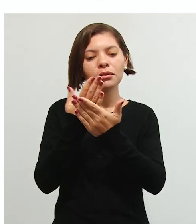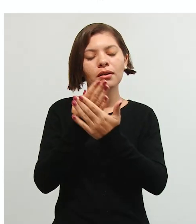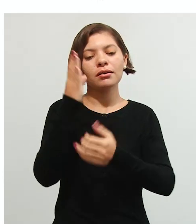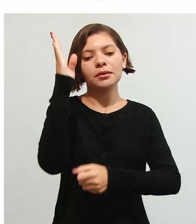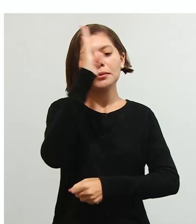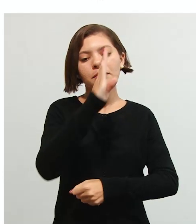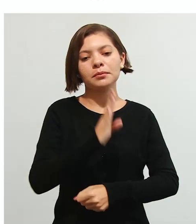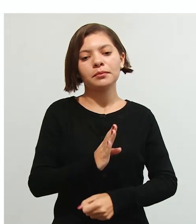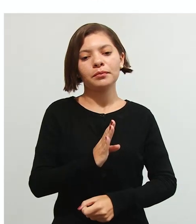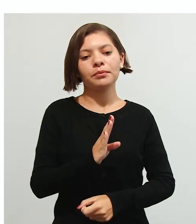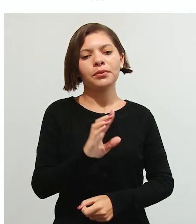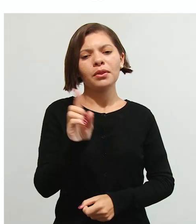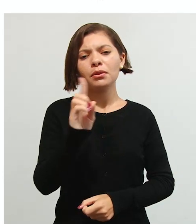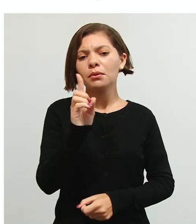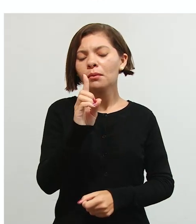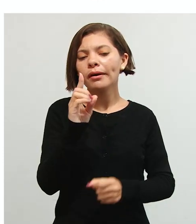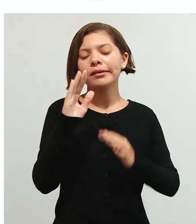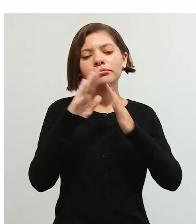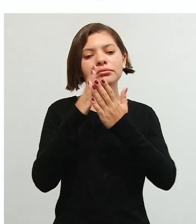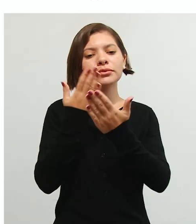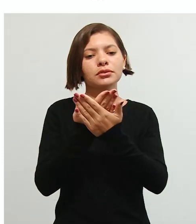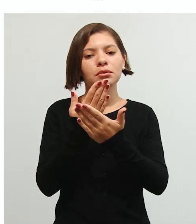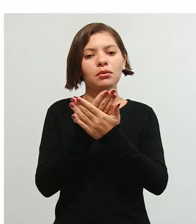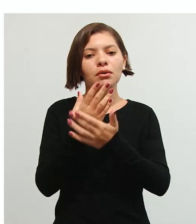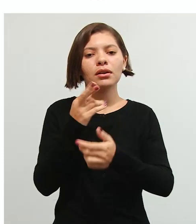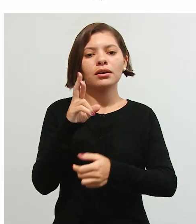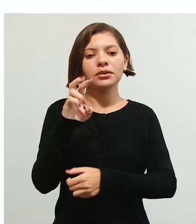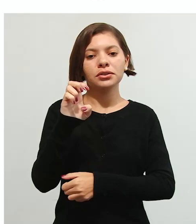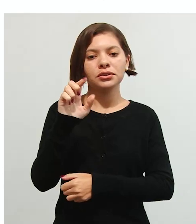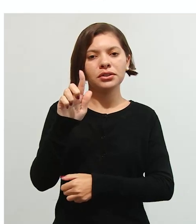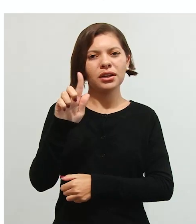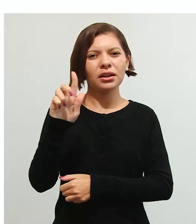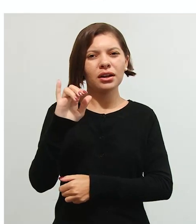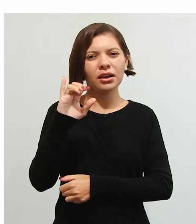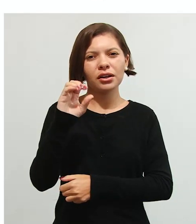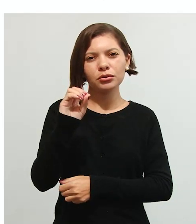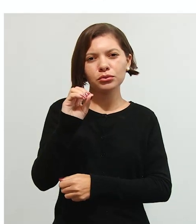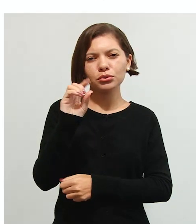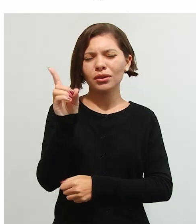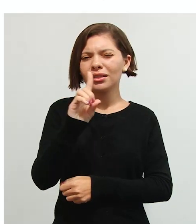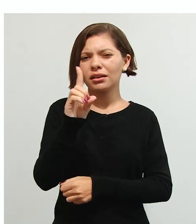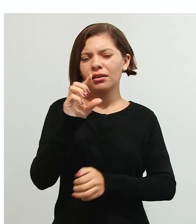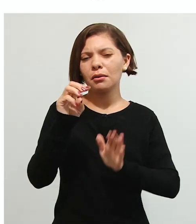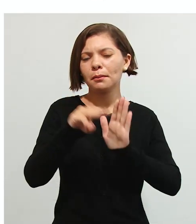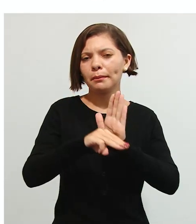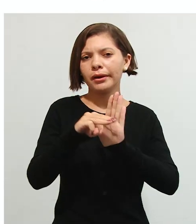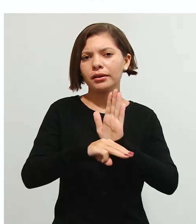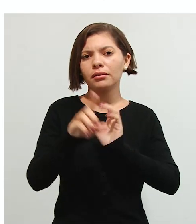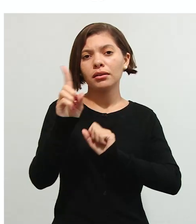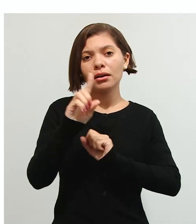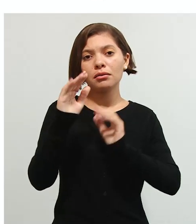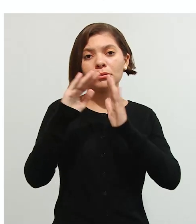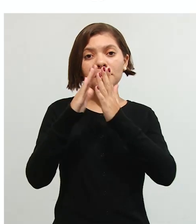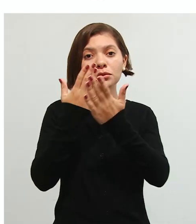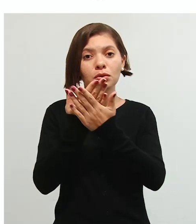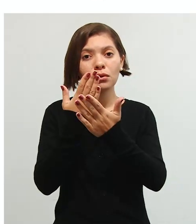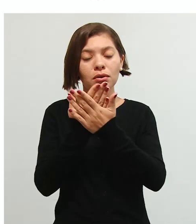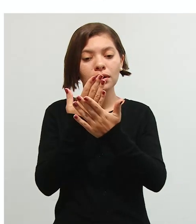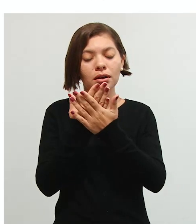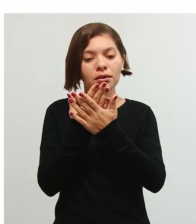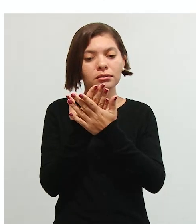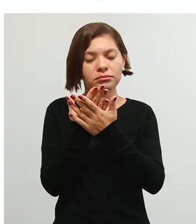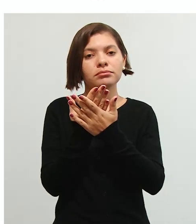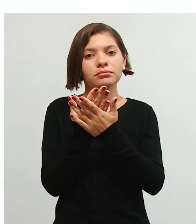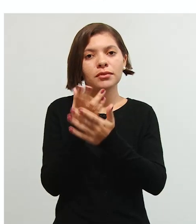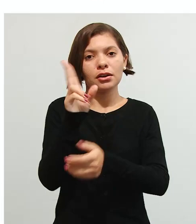Régio Emílio. Não é uma escola de Régio Emílio, não é uma escola que tem o método Régio Emílio, é uma escola que